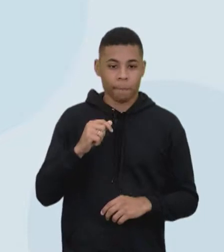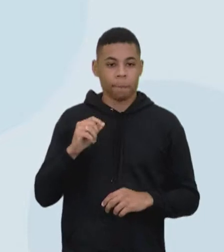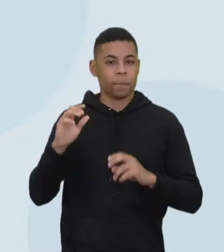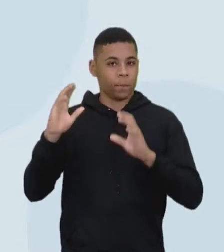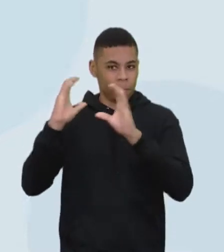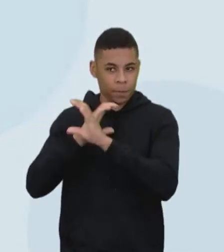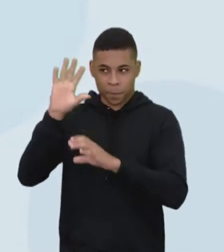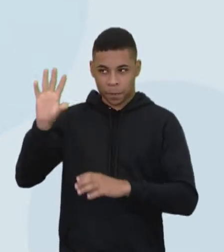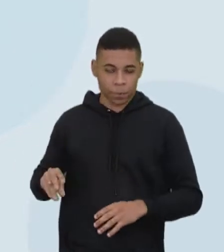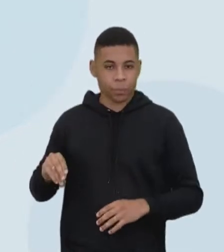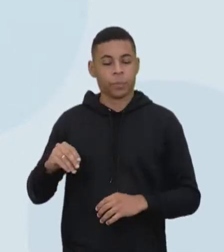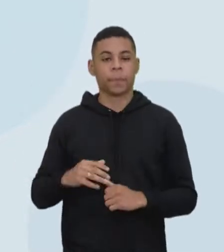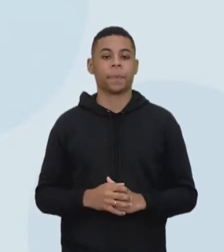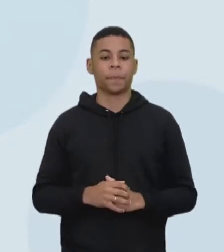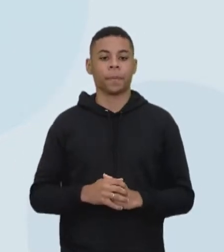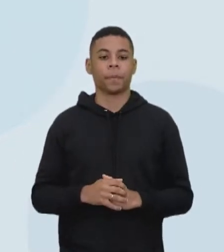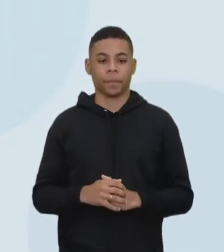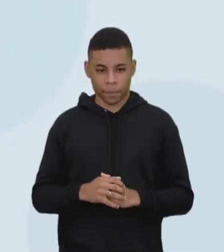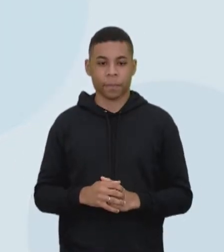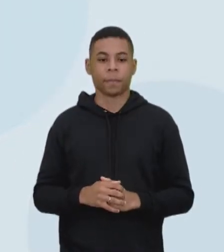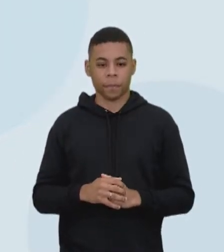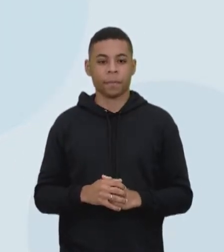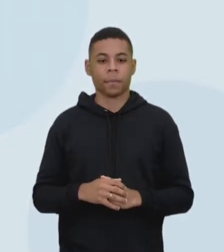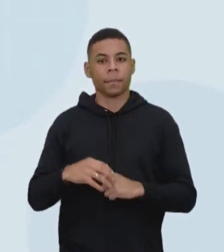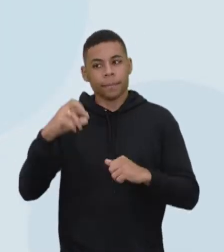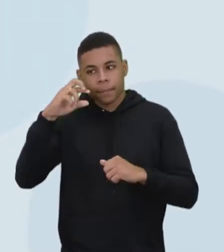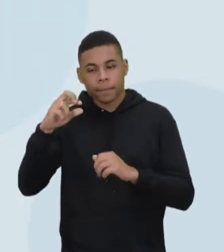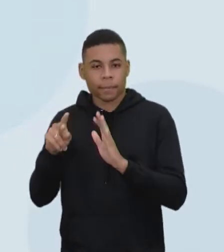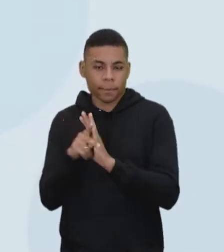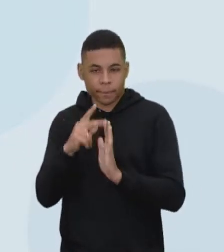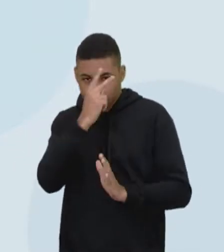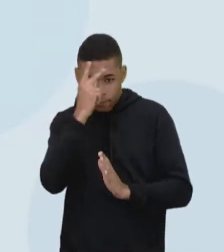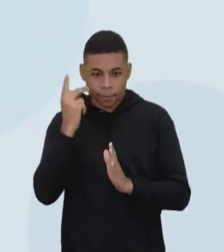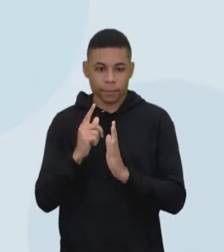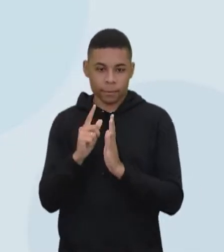só, vamos lá. Integração Total. Laboratório de Produção Jornalística.